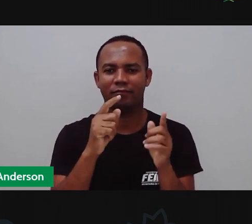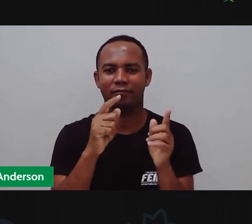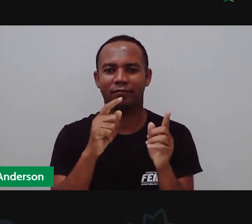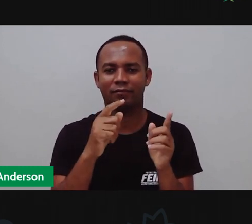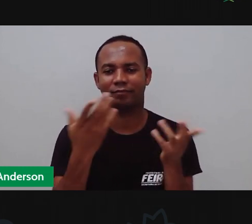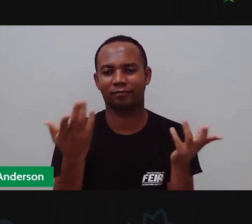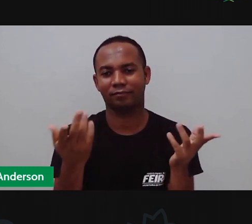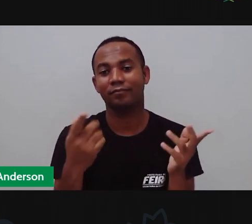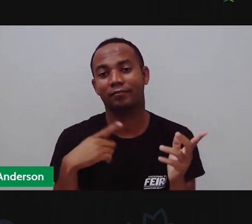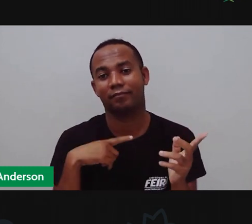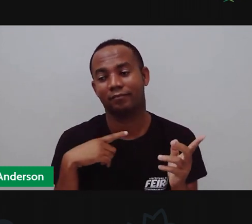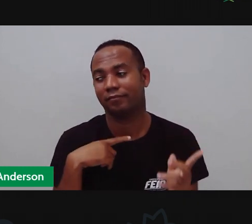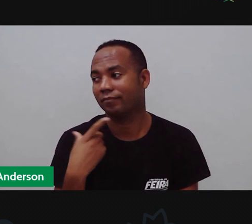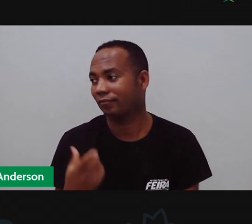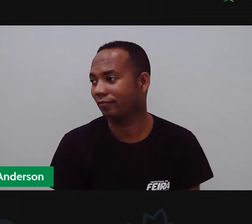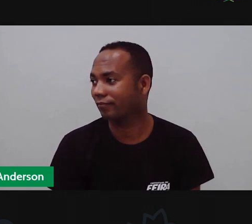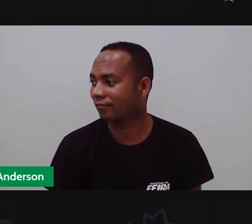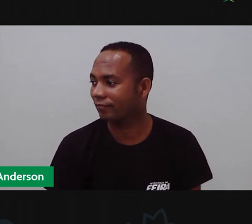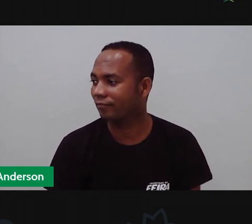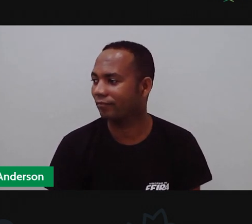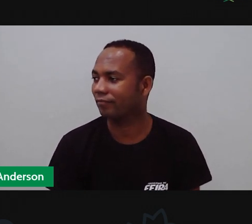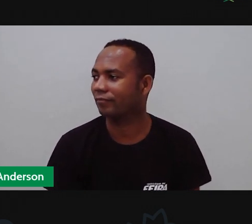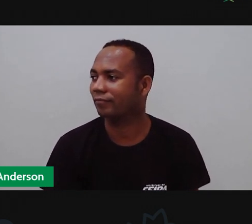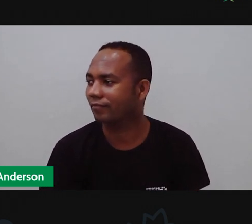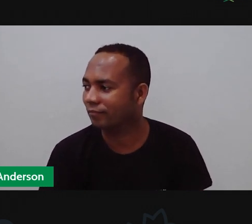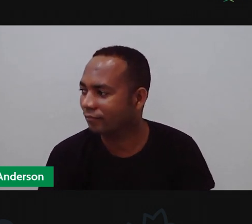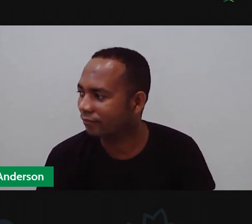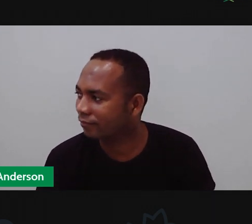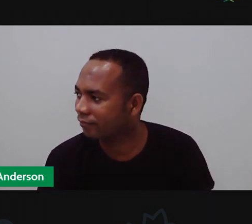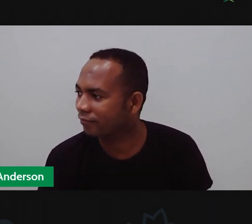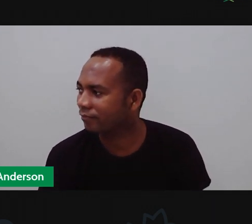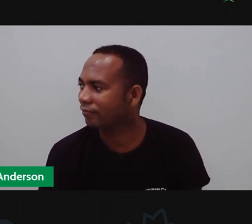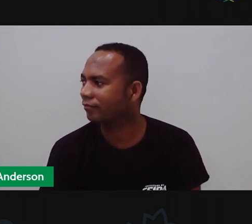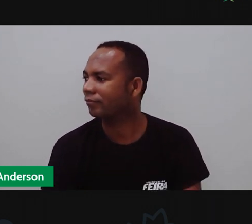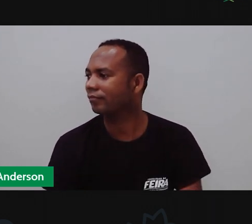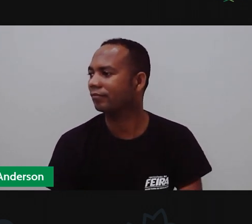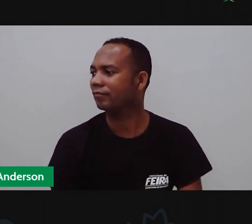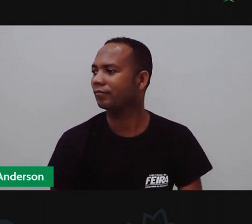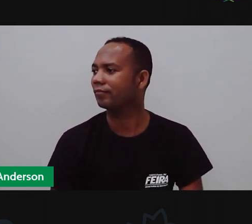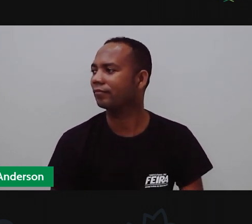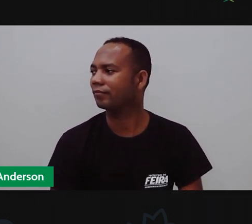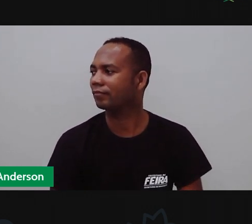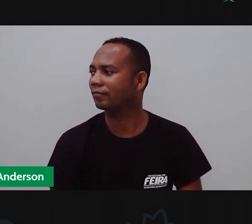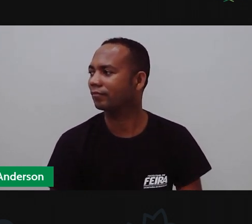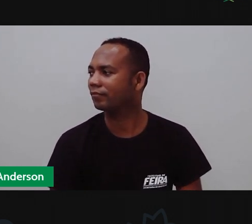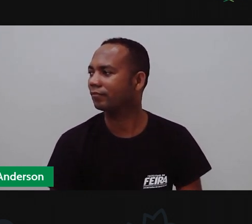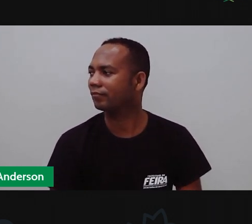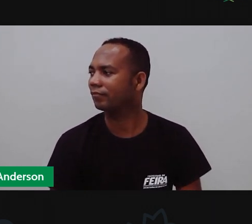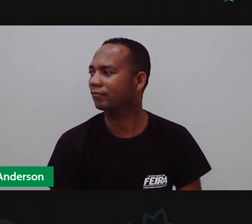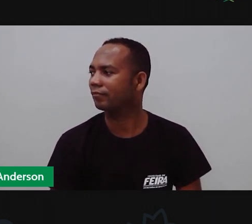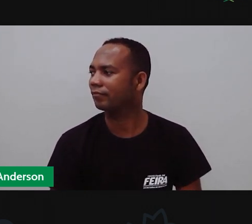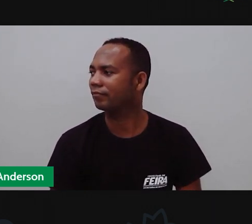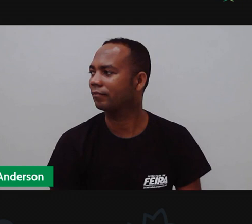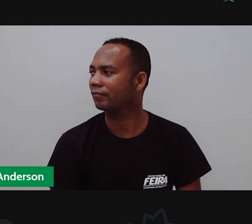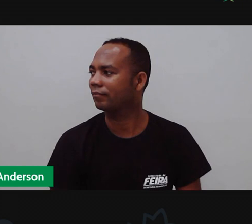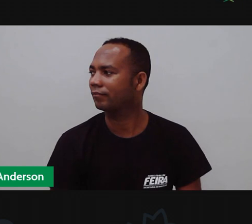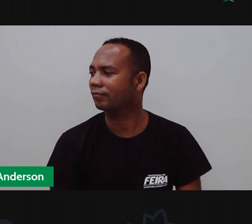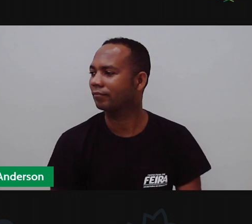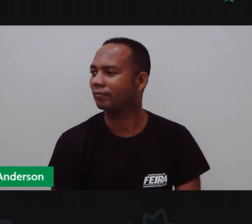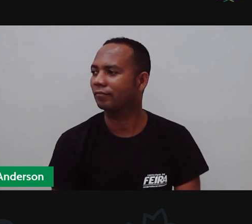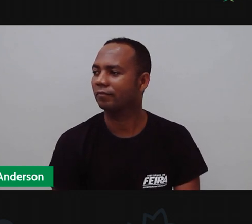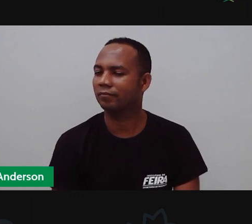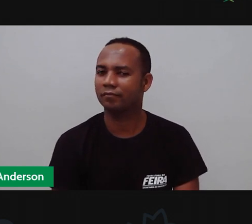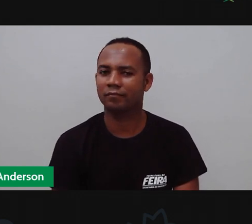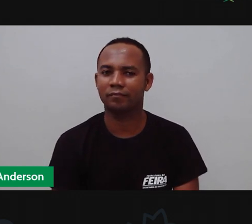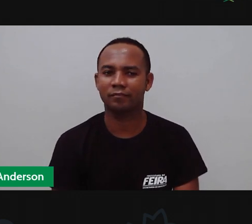Ah. Pois é, vamos lá, vamos fazer. Ah, não, tem um aqui bem difícil então, para você. Tá. Olfato. Não